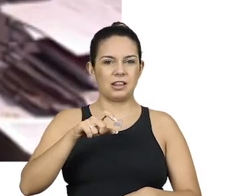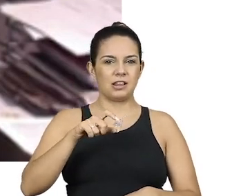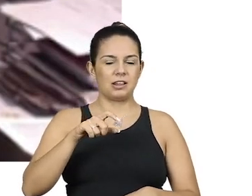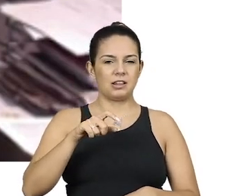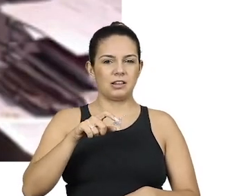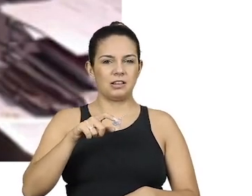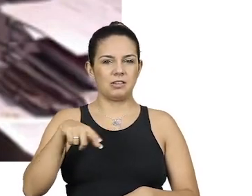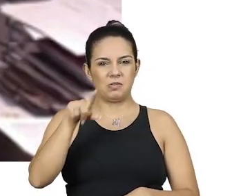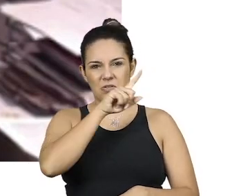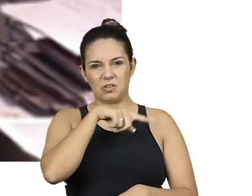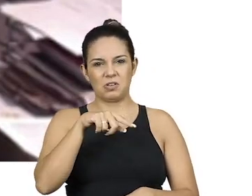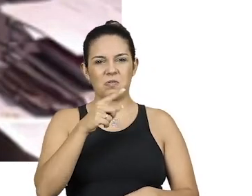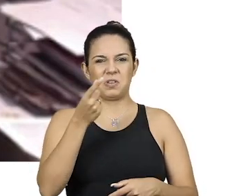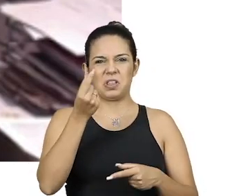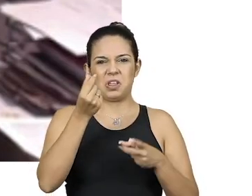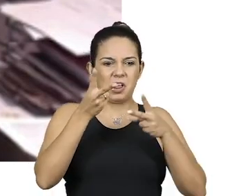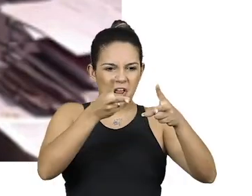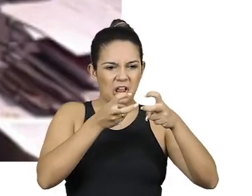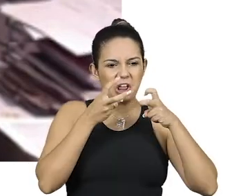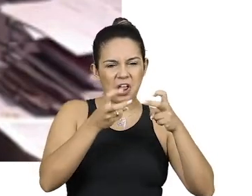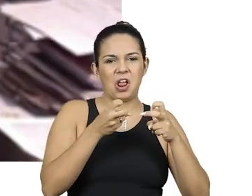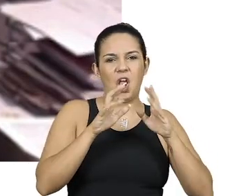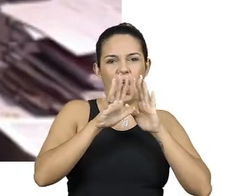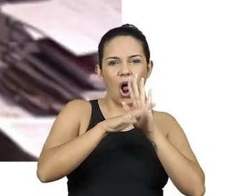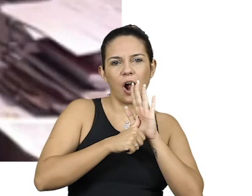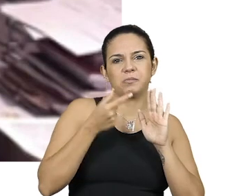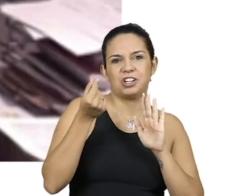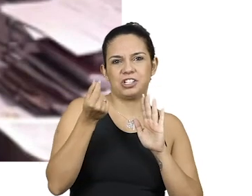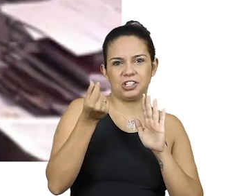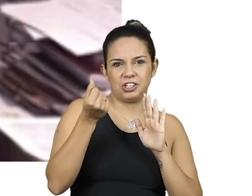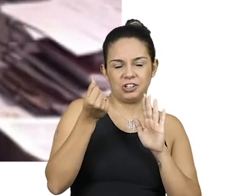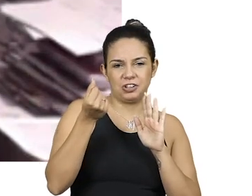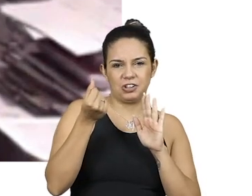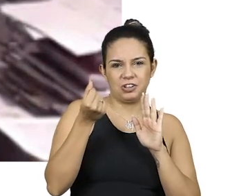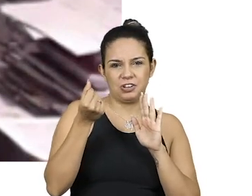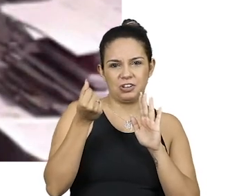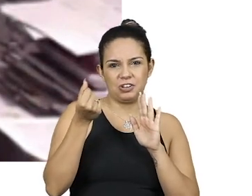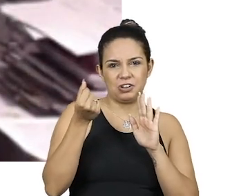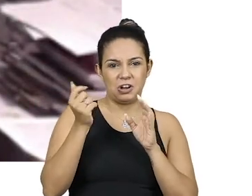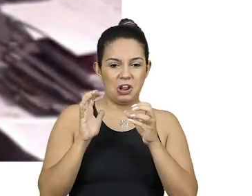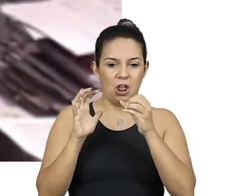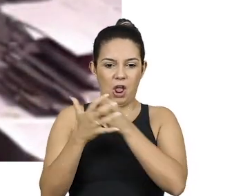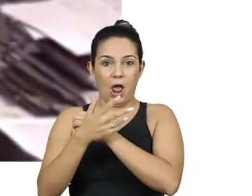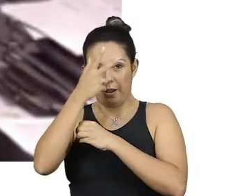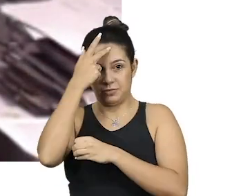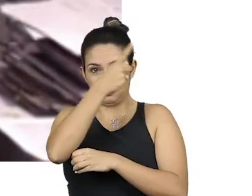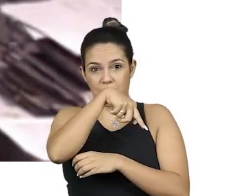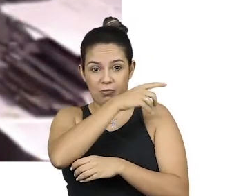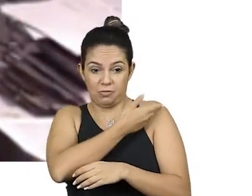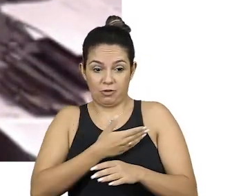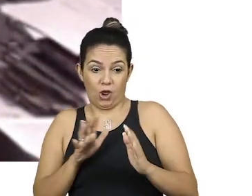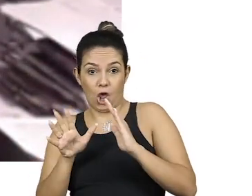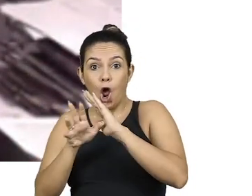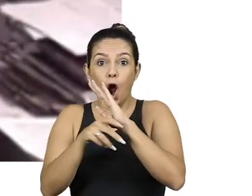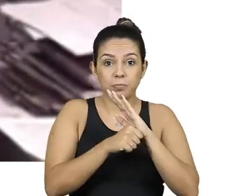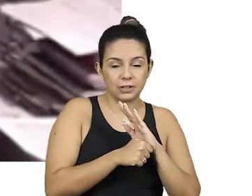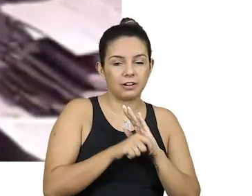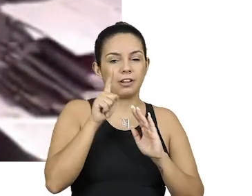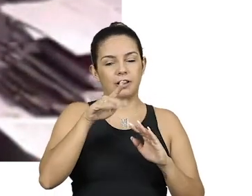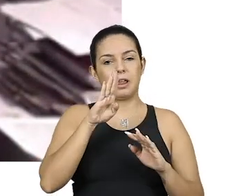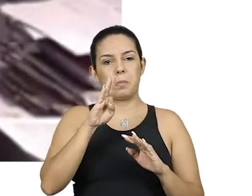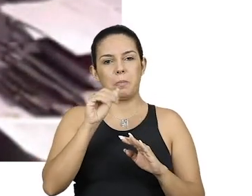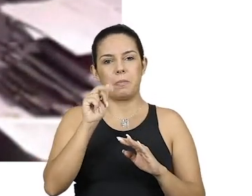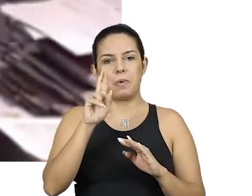de apropriação indébita de dinheiro destinado à pandemia é barbárie,